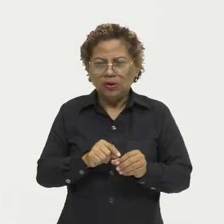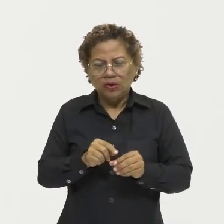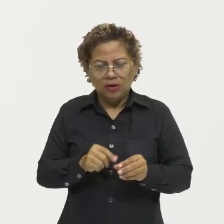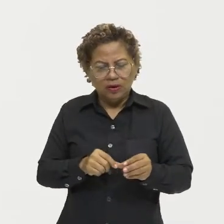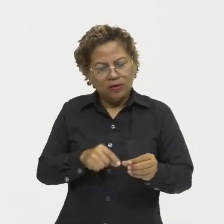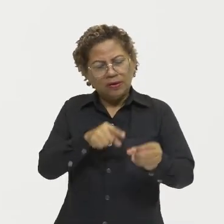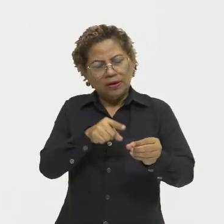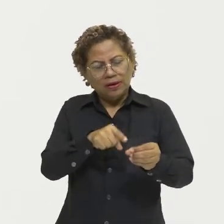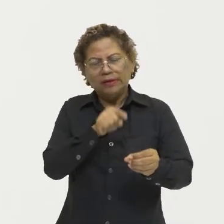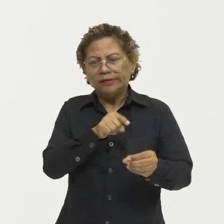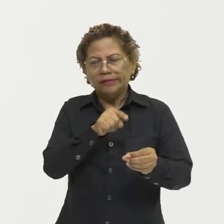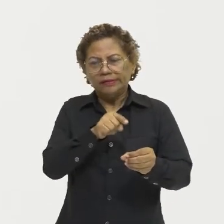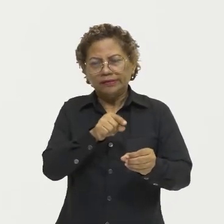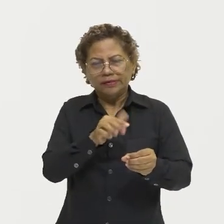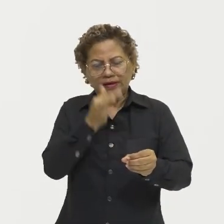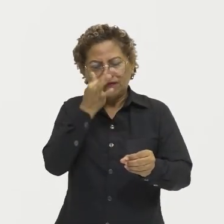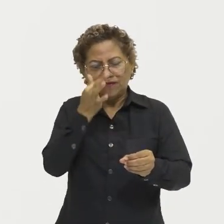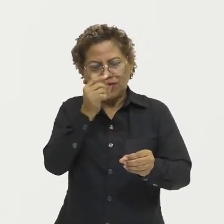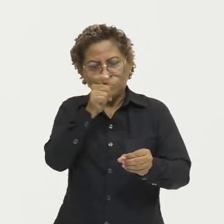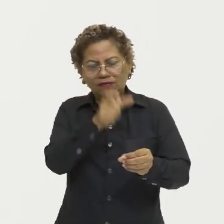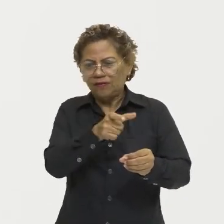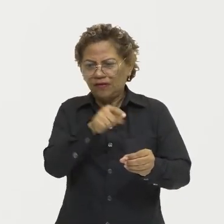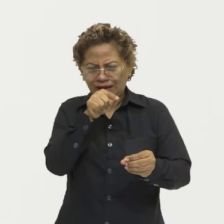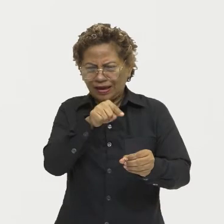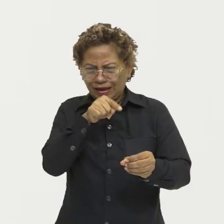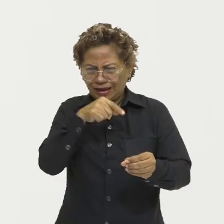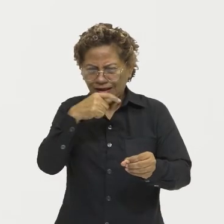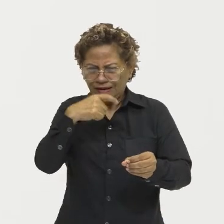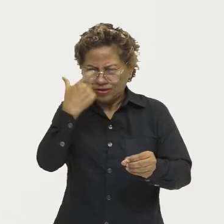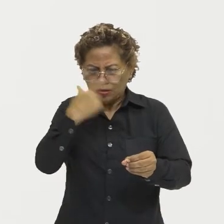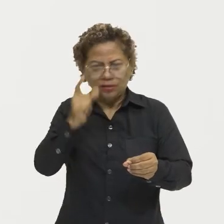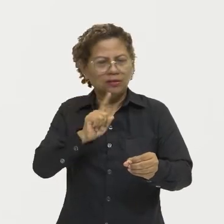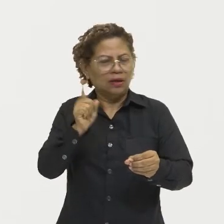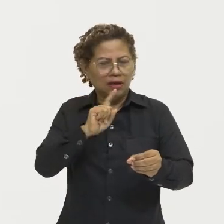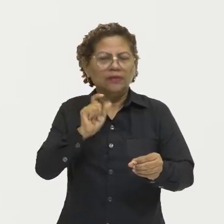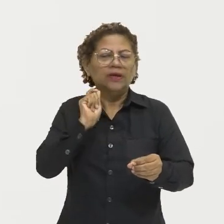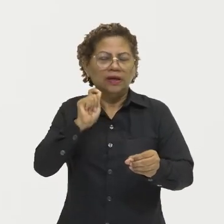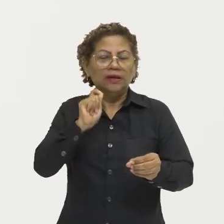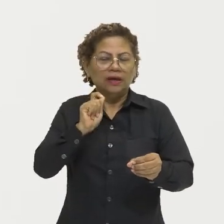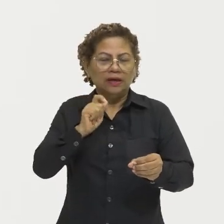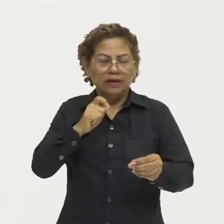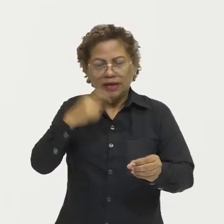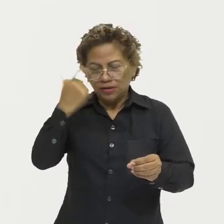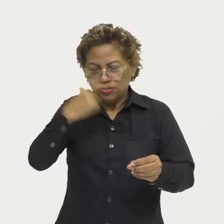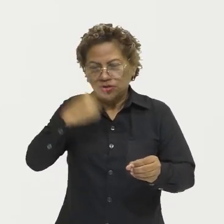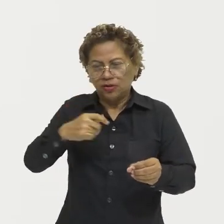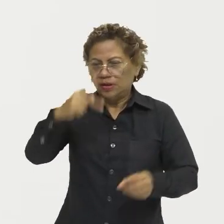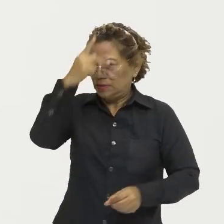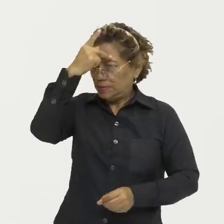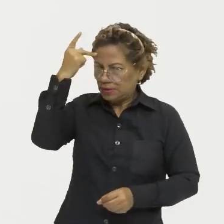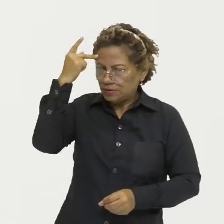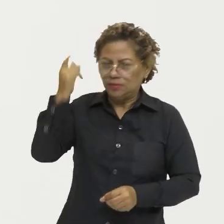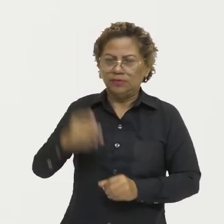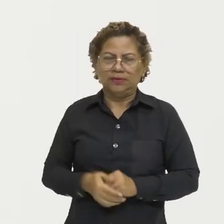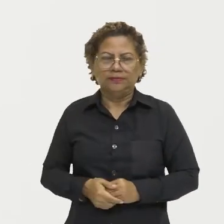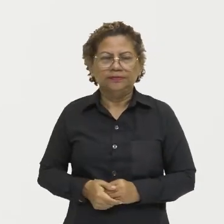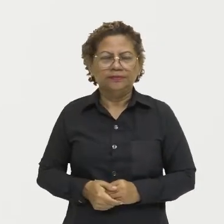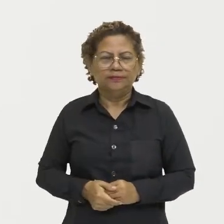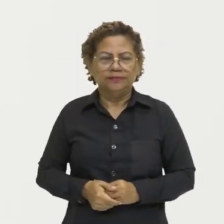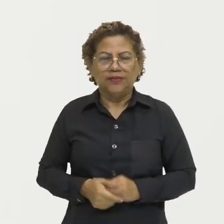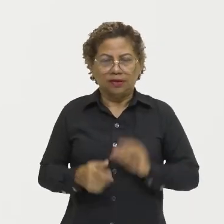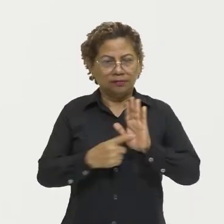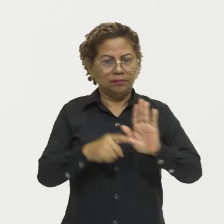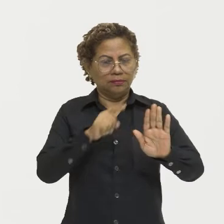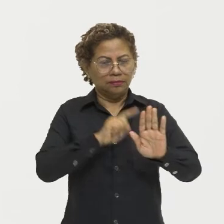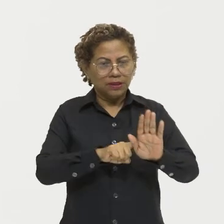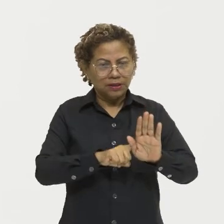usa a metáfora para dizer, né, que essa rosa aí, ela está com o sentido como se fosse uma pessoa, né?